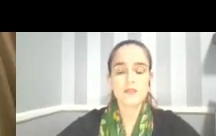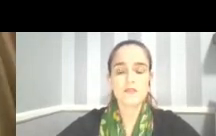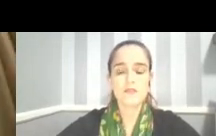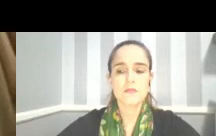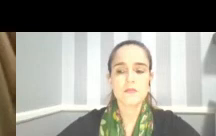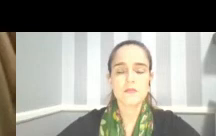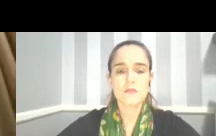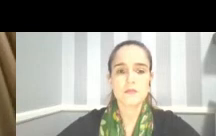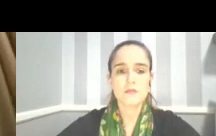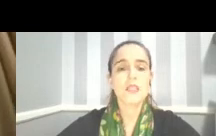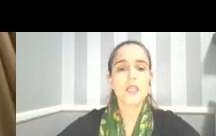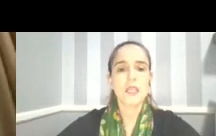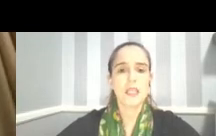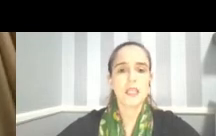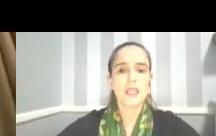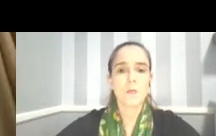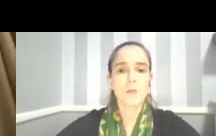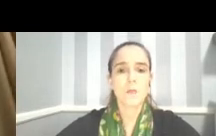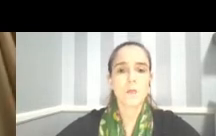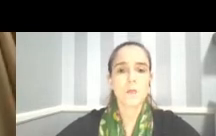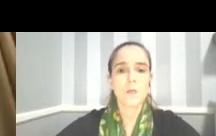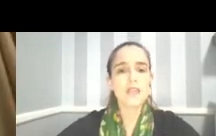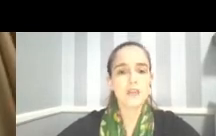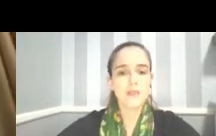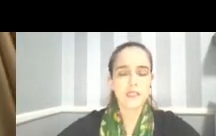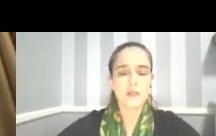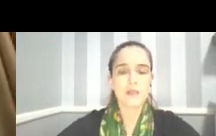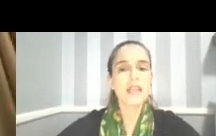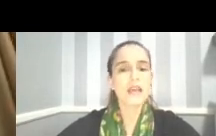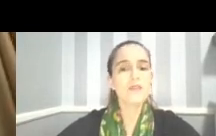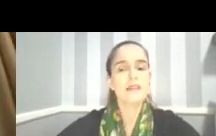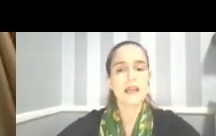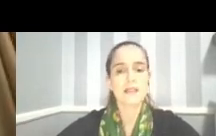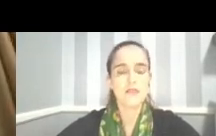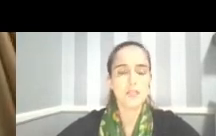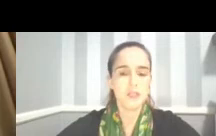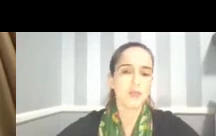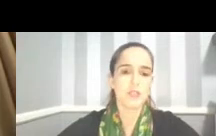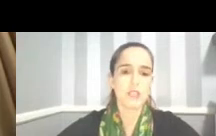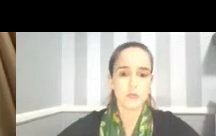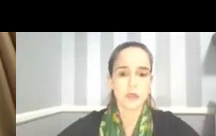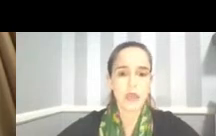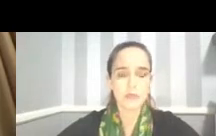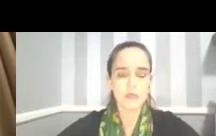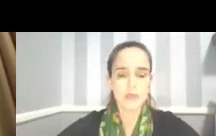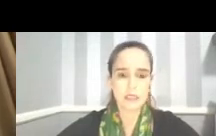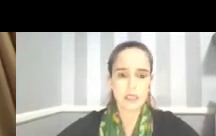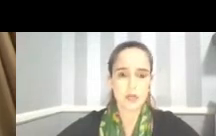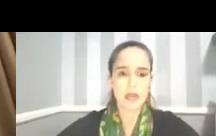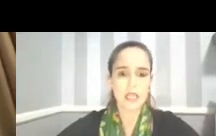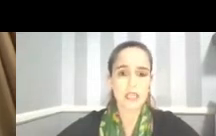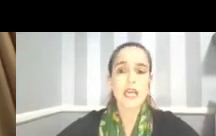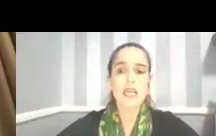Entenderam? Aham. Então, o que eu não devo fazer? Eu não devo deitar essa vítima, como eu já tinha explicado para